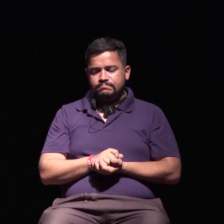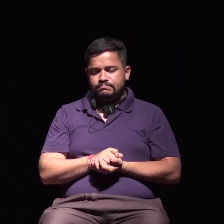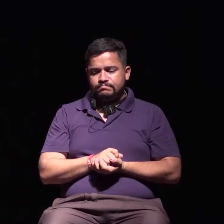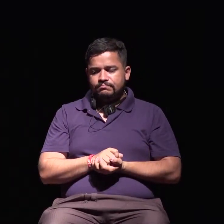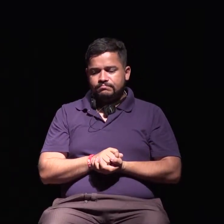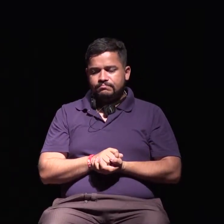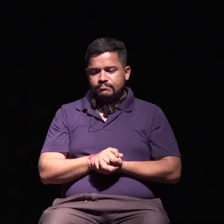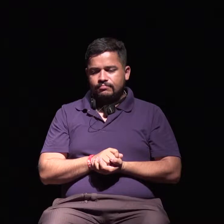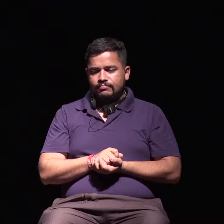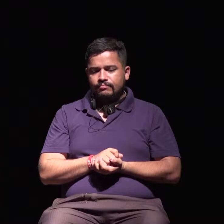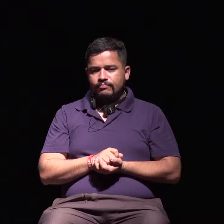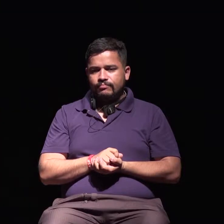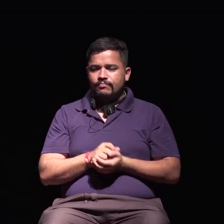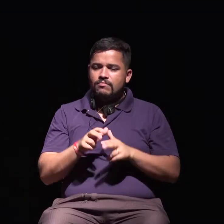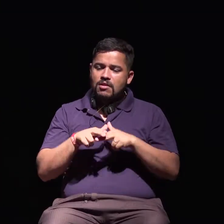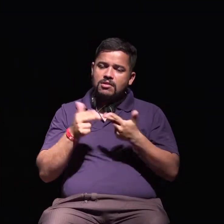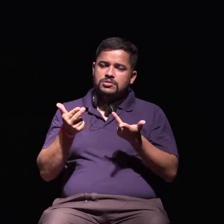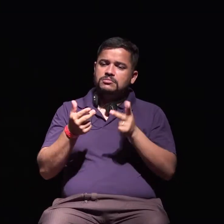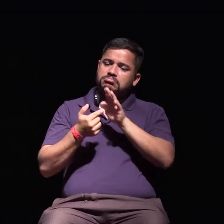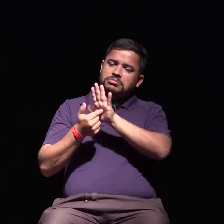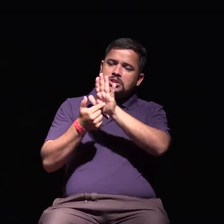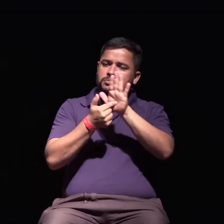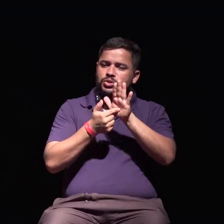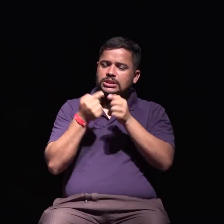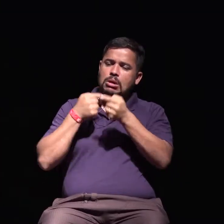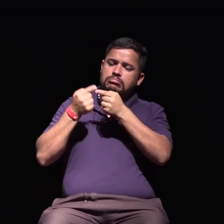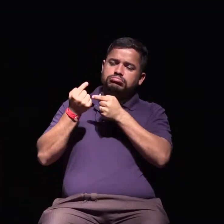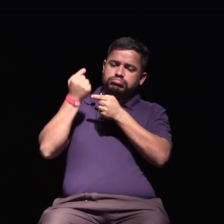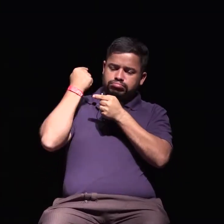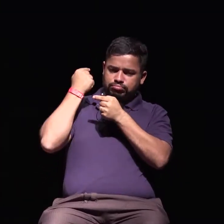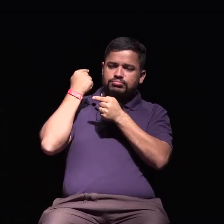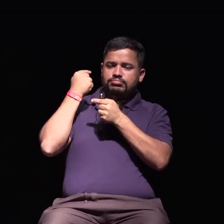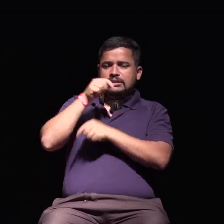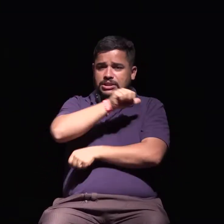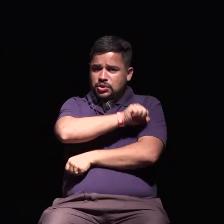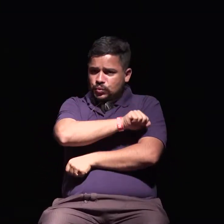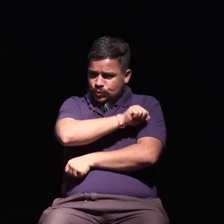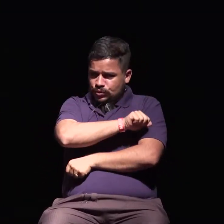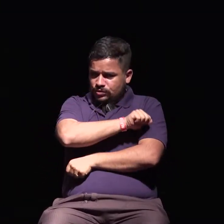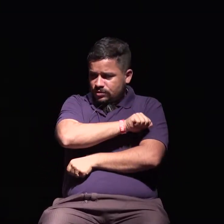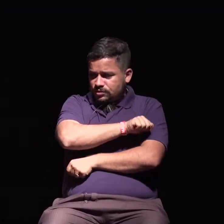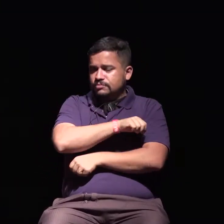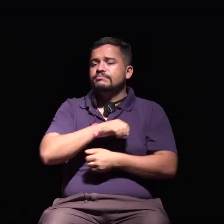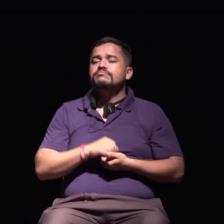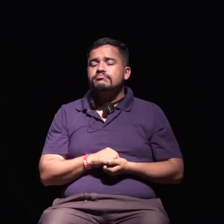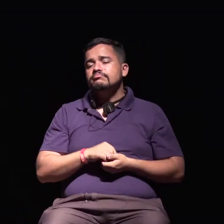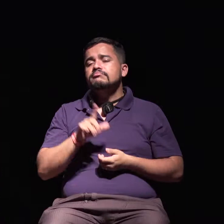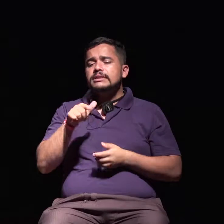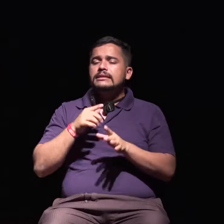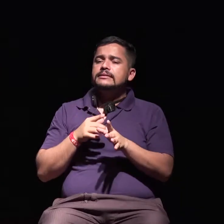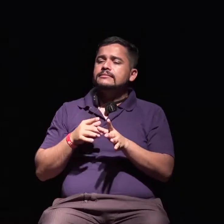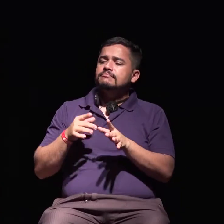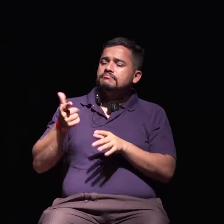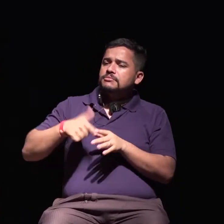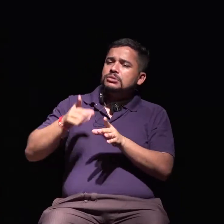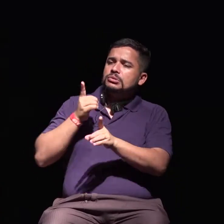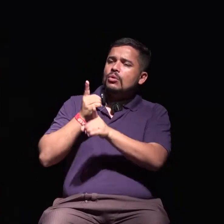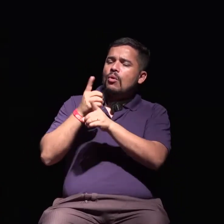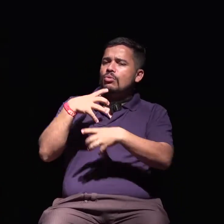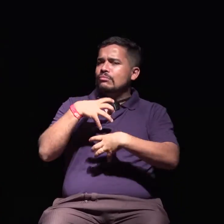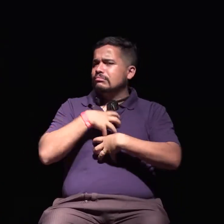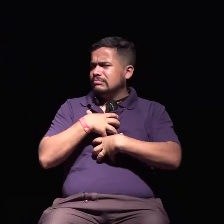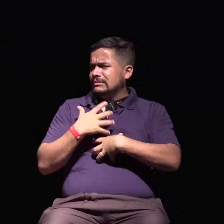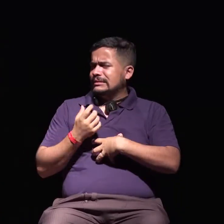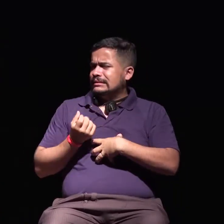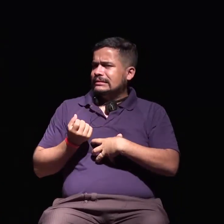ocasião da abertura de uma exposição retrospectiva no Paço Imperial, no Rio de Janeiro. E aí esse reencontro afetou-me de outro